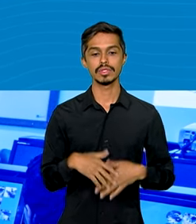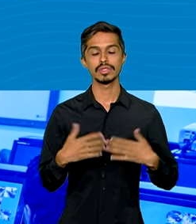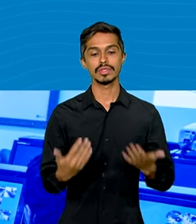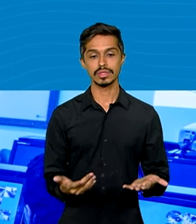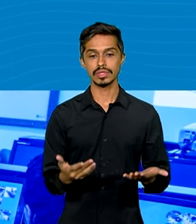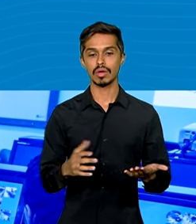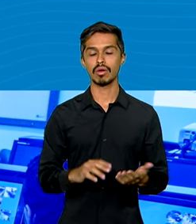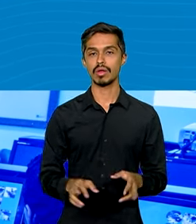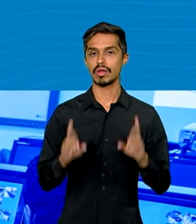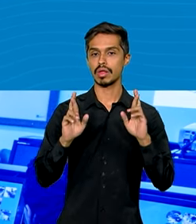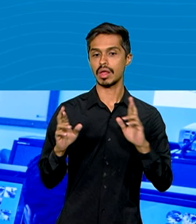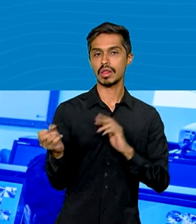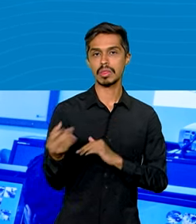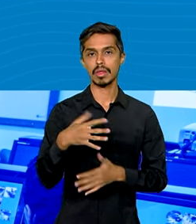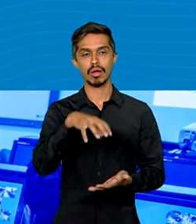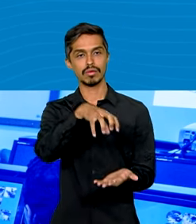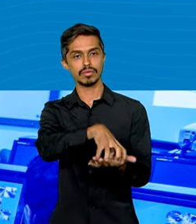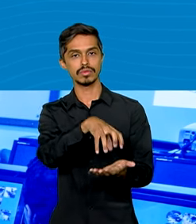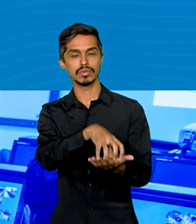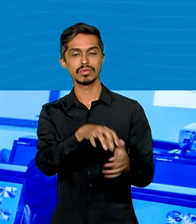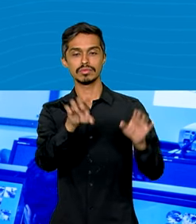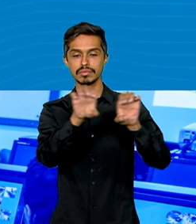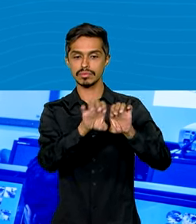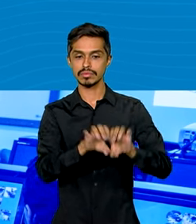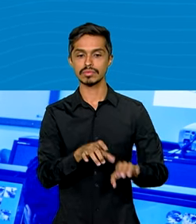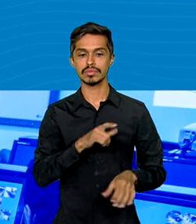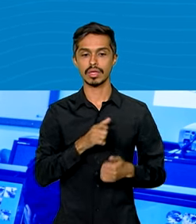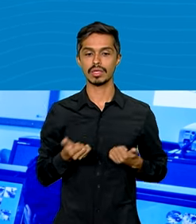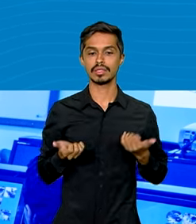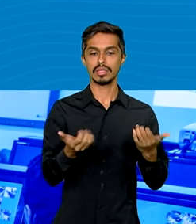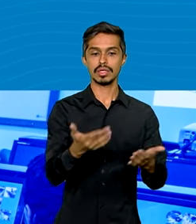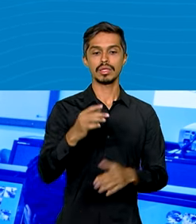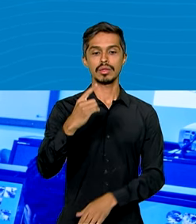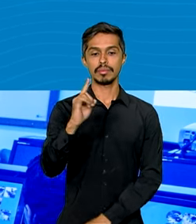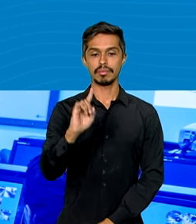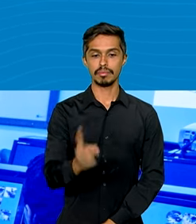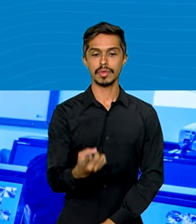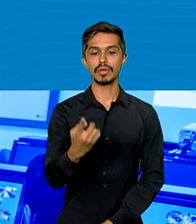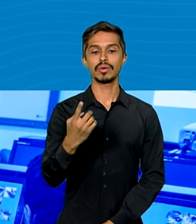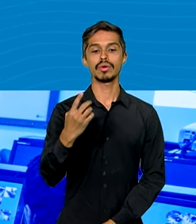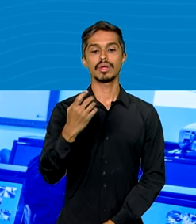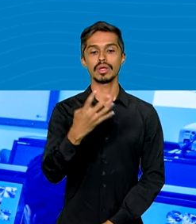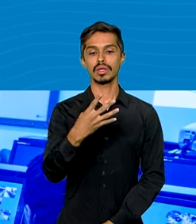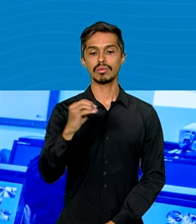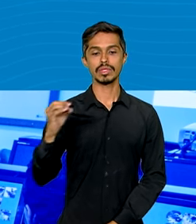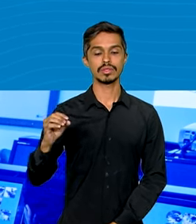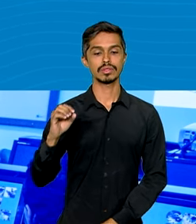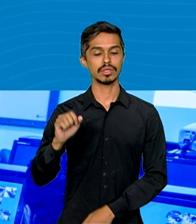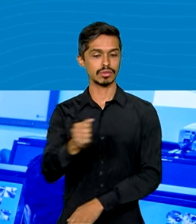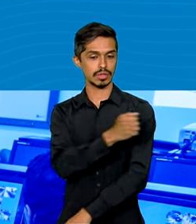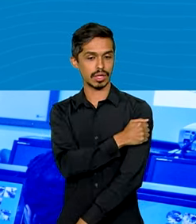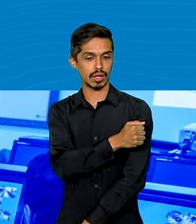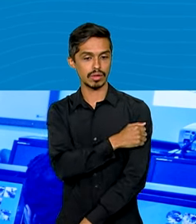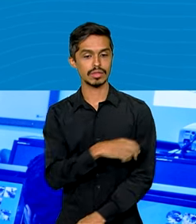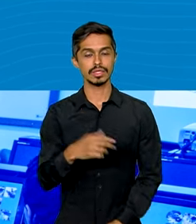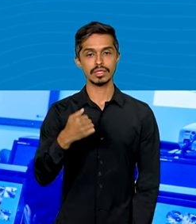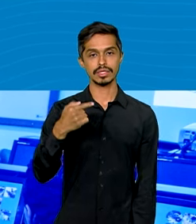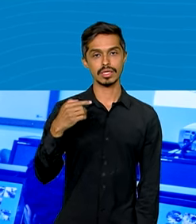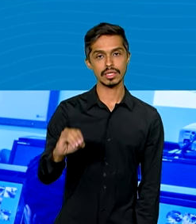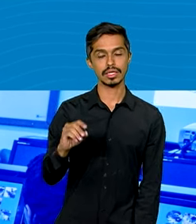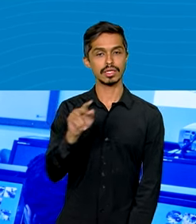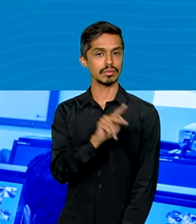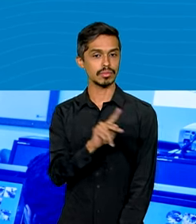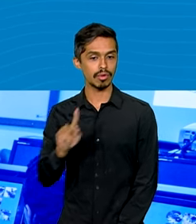que a nova estrutura receba pelo menos 1.400 estudantes, 70 professores